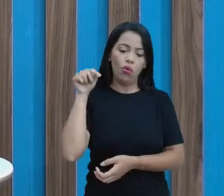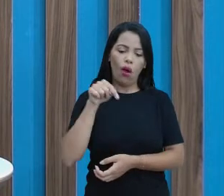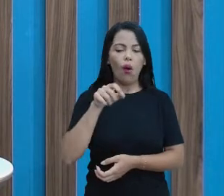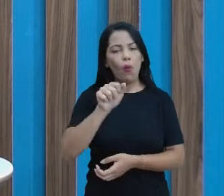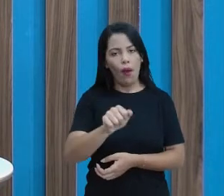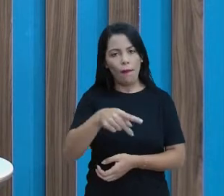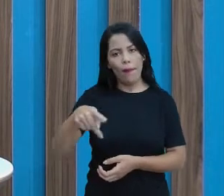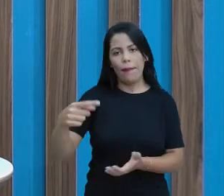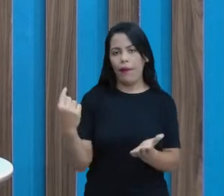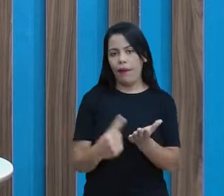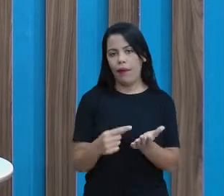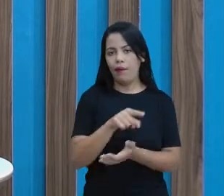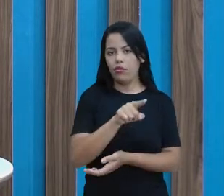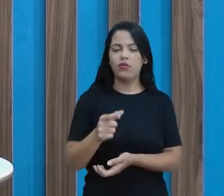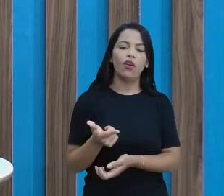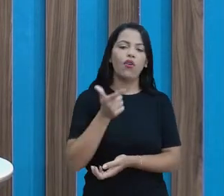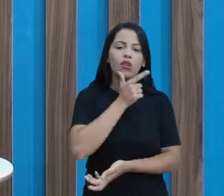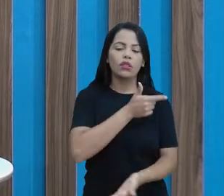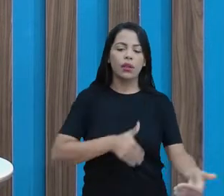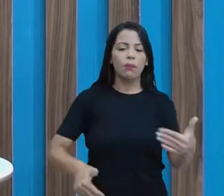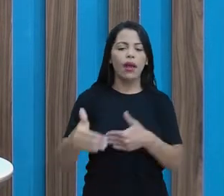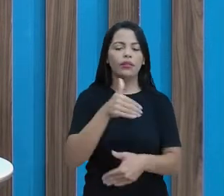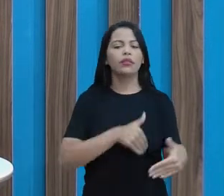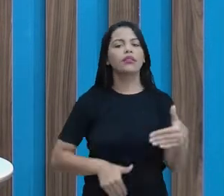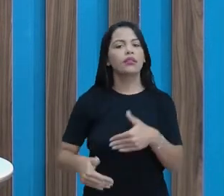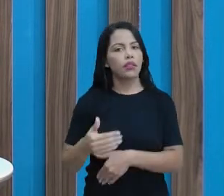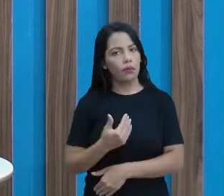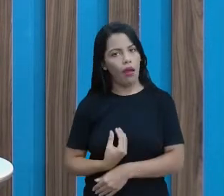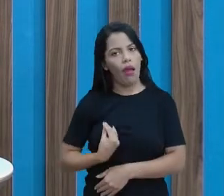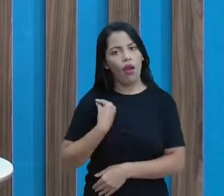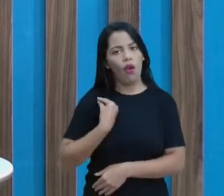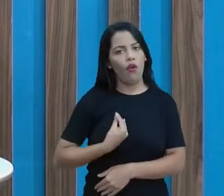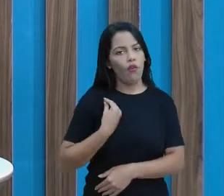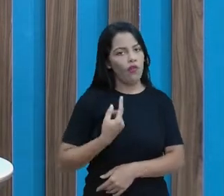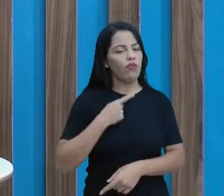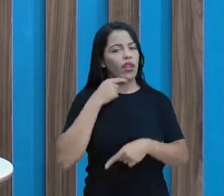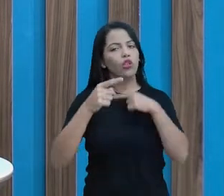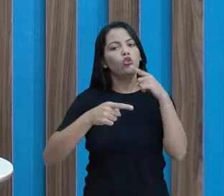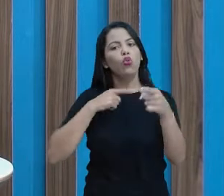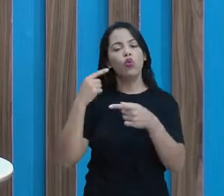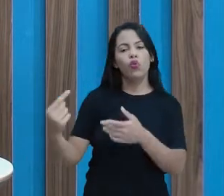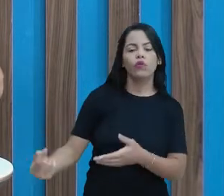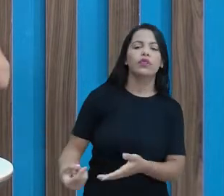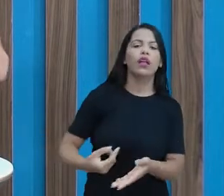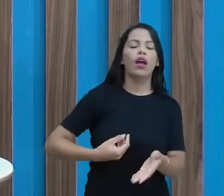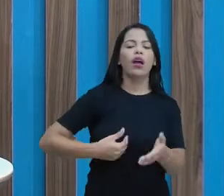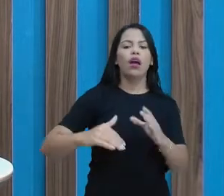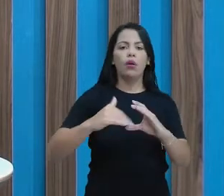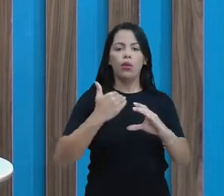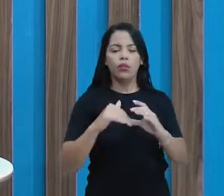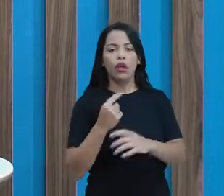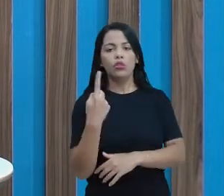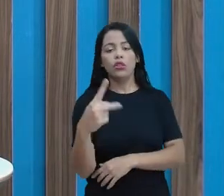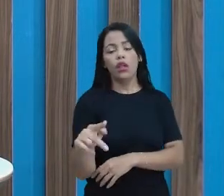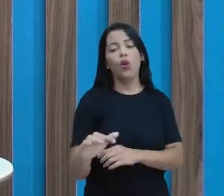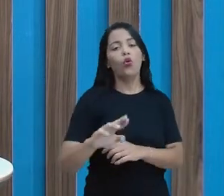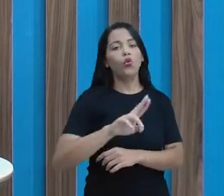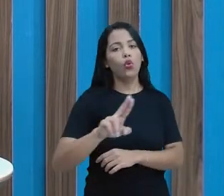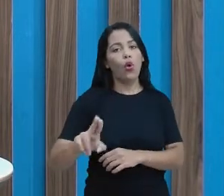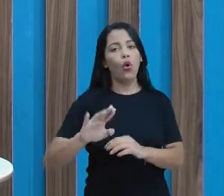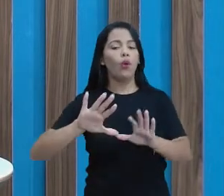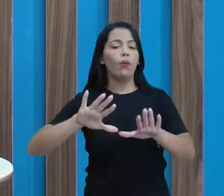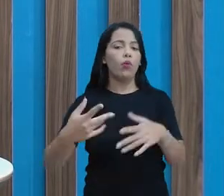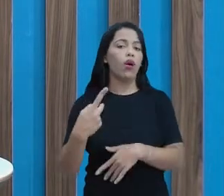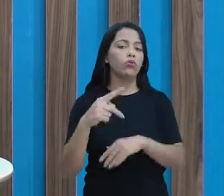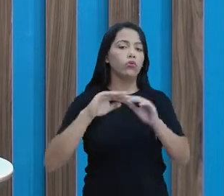que você vai participar ao vivo aqui da aula, mandando suas dúvidas, suas sugestões, seu nome, a escola